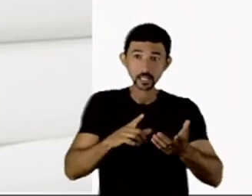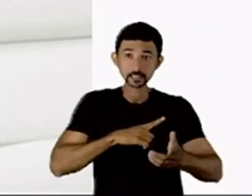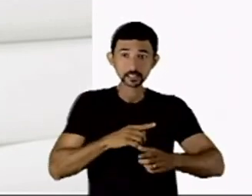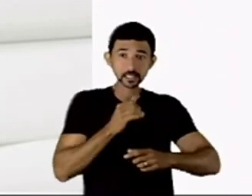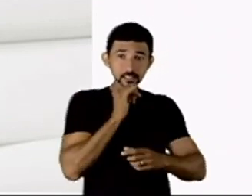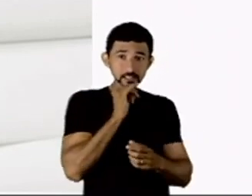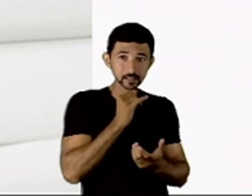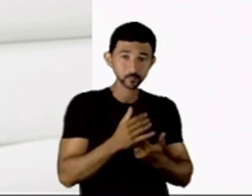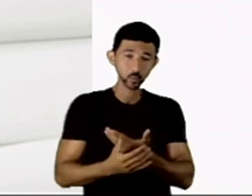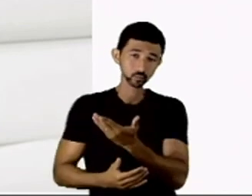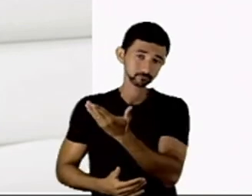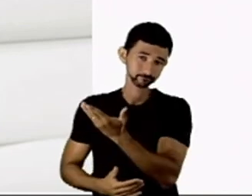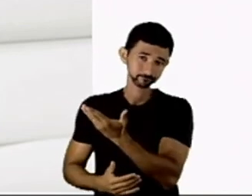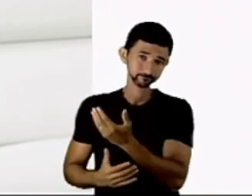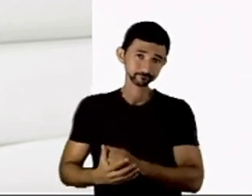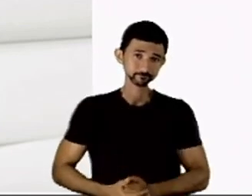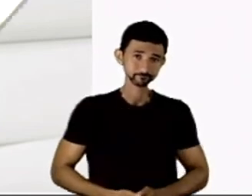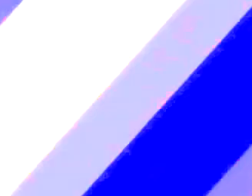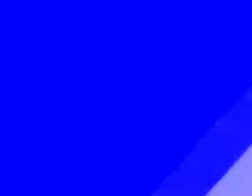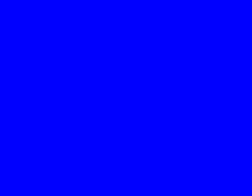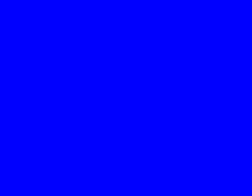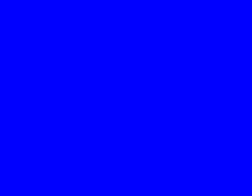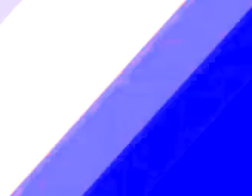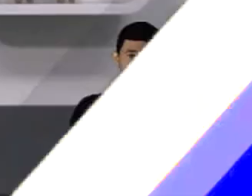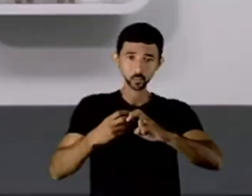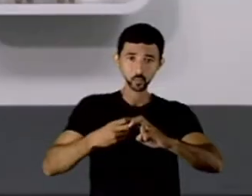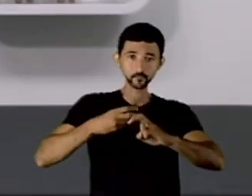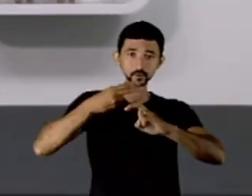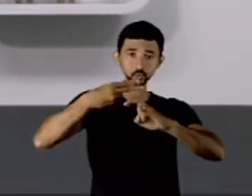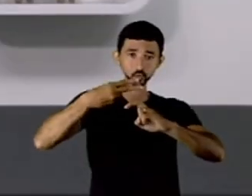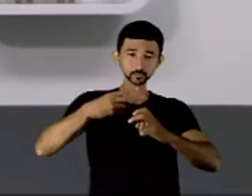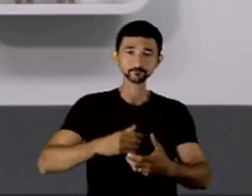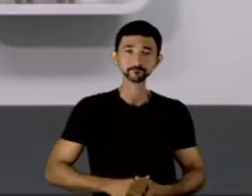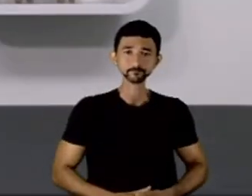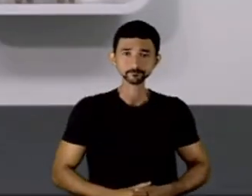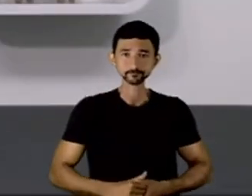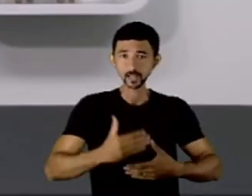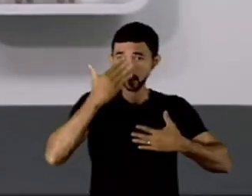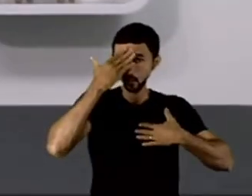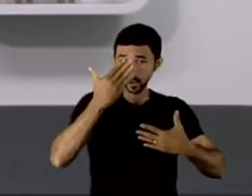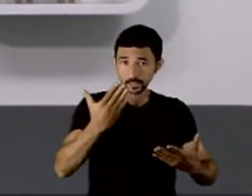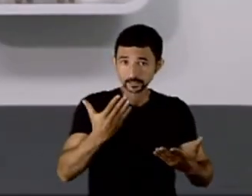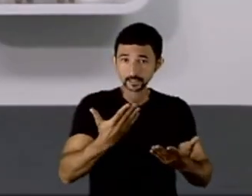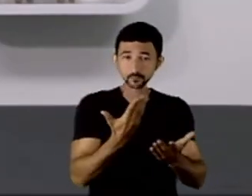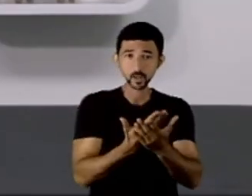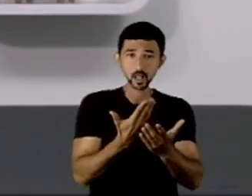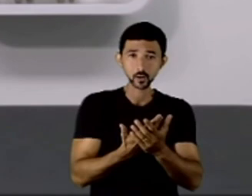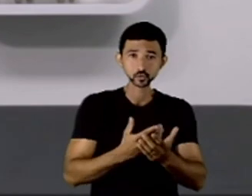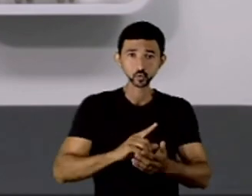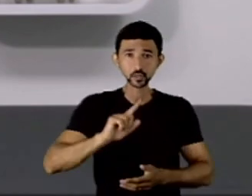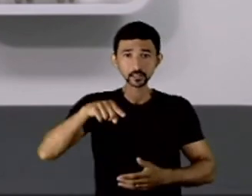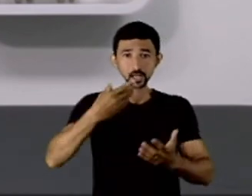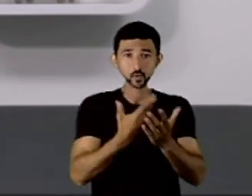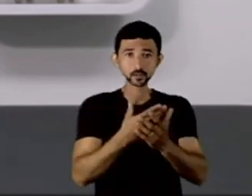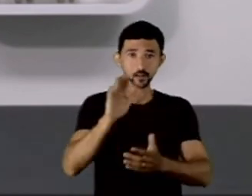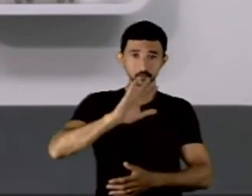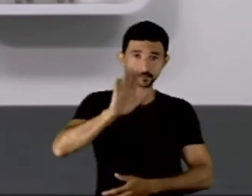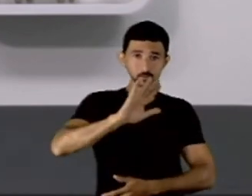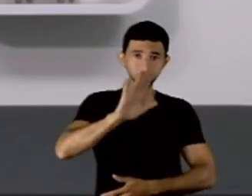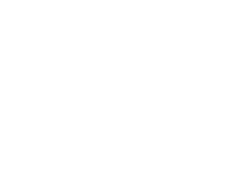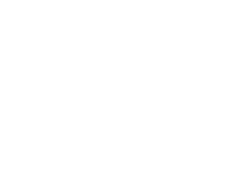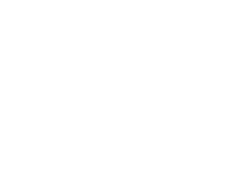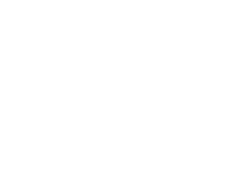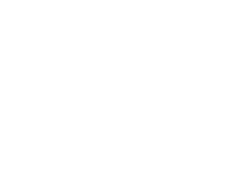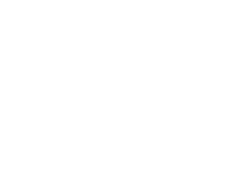a representação da potenciação. Eu agradeço vocês pela aula de hoje. Até a próxima.